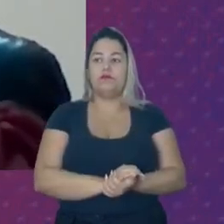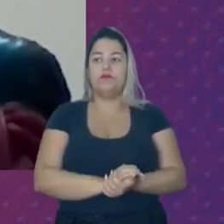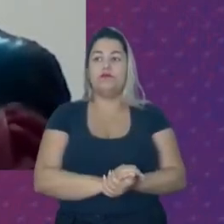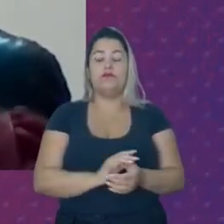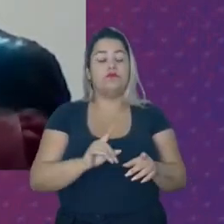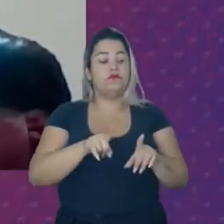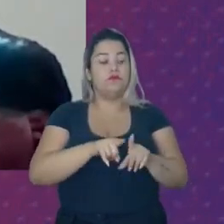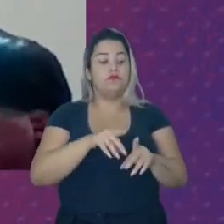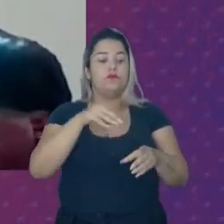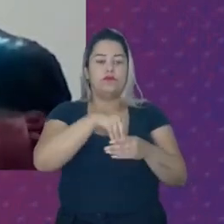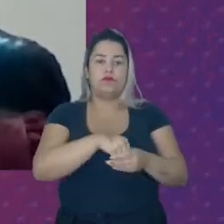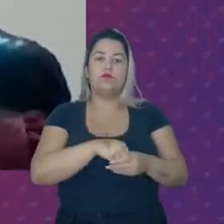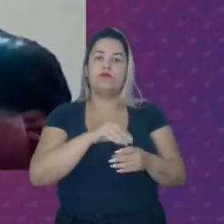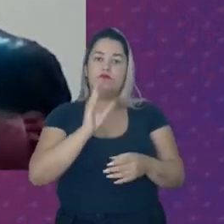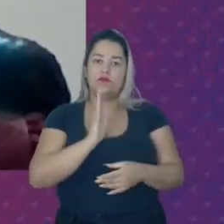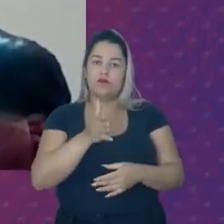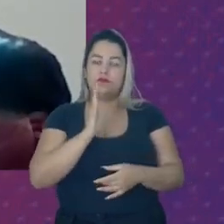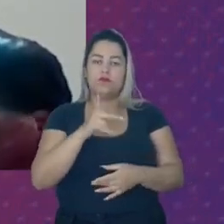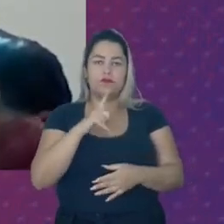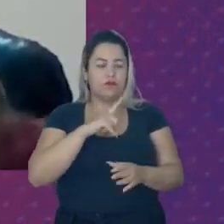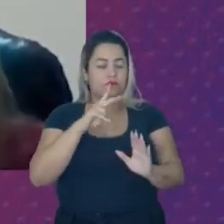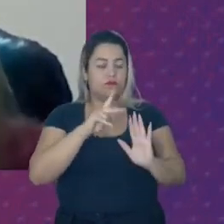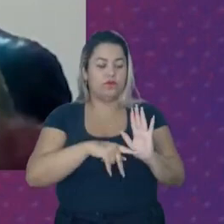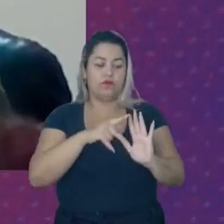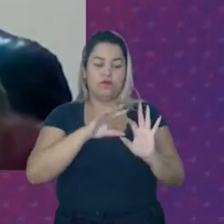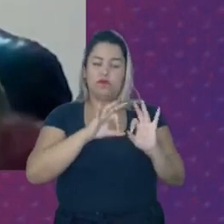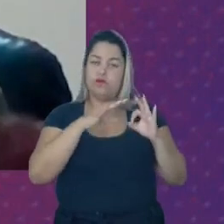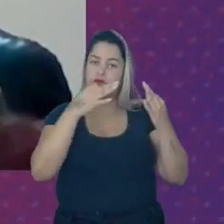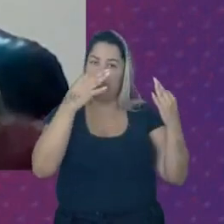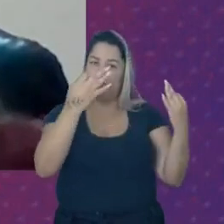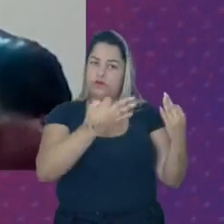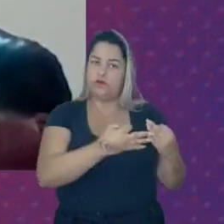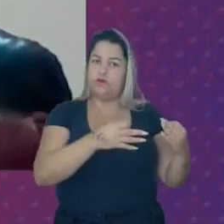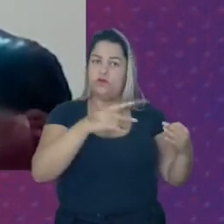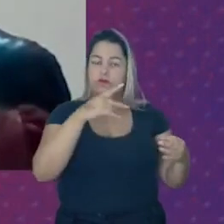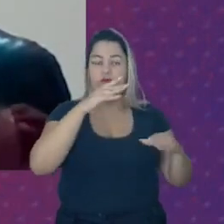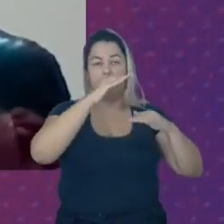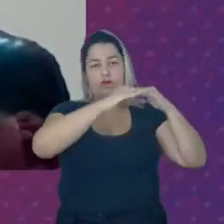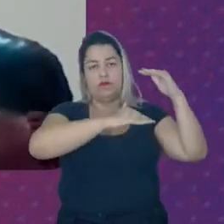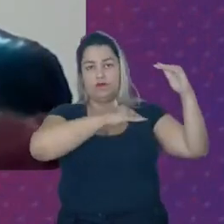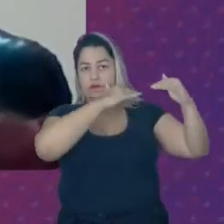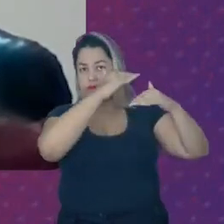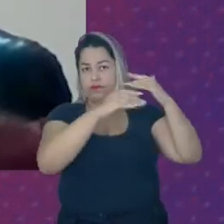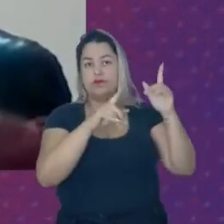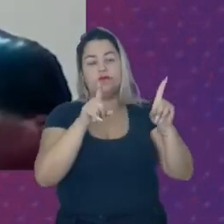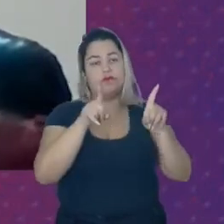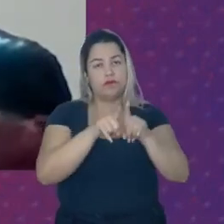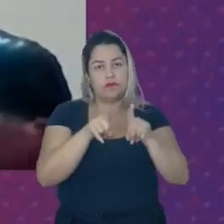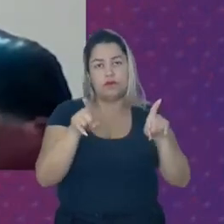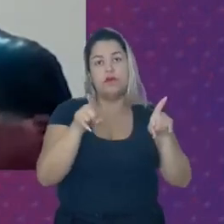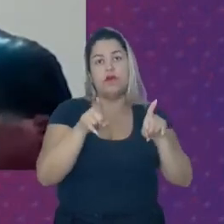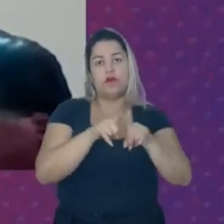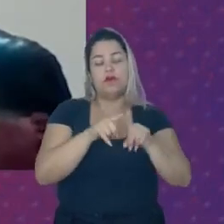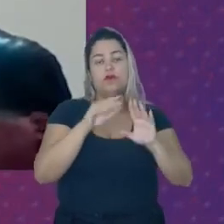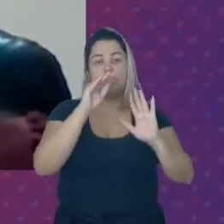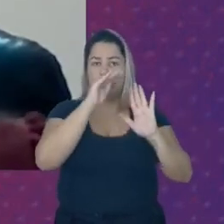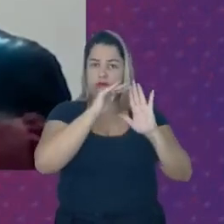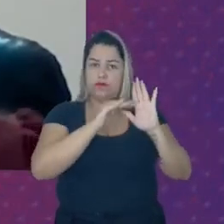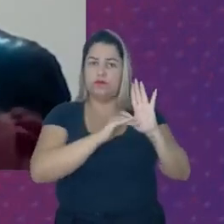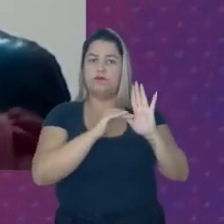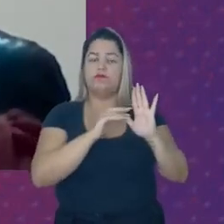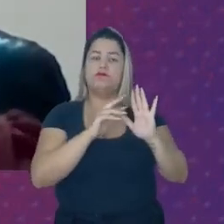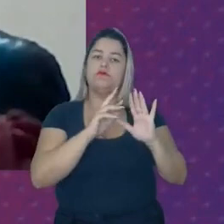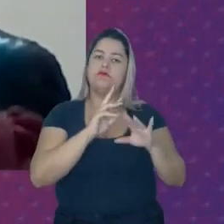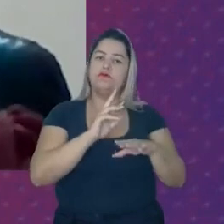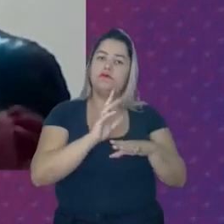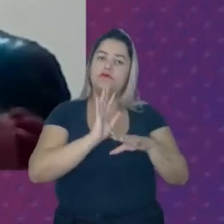já essa relação também do programa Bolsa Famílias com outros programas que são desenvolvidos, que também são programas de transferência de renda